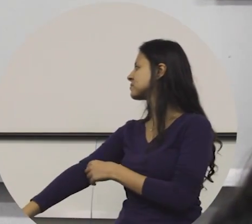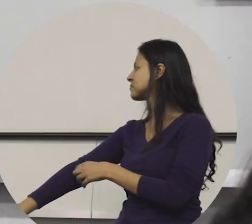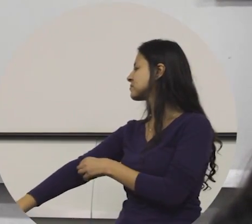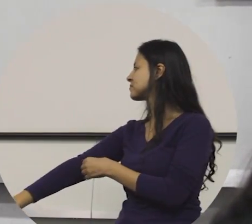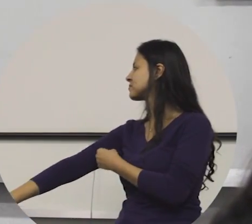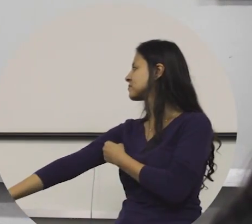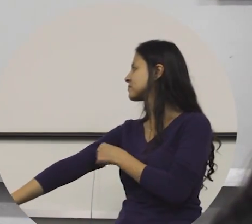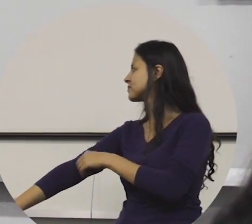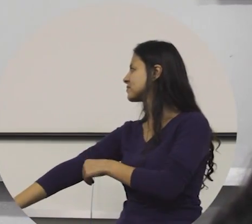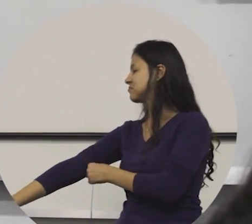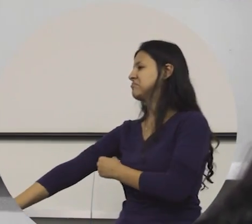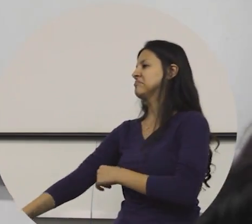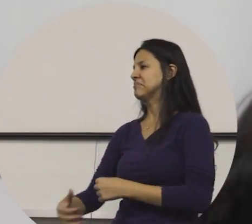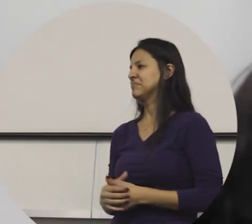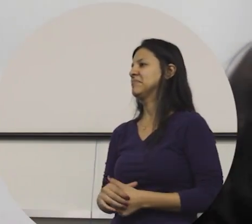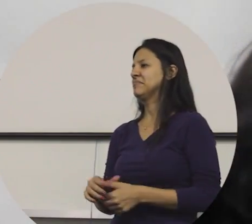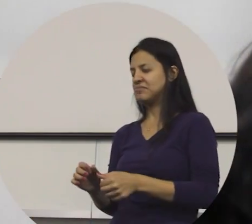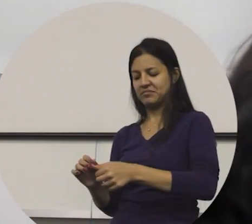Muito bem.